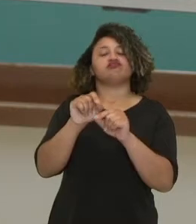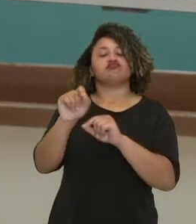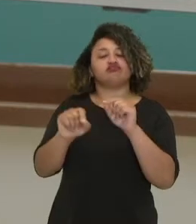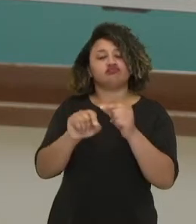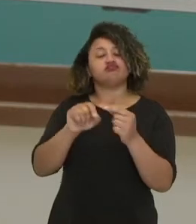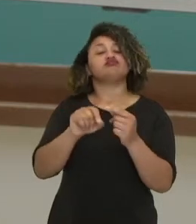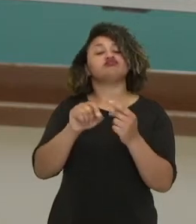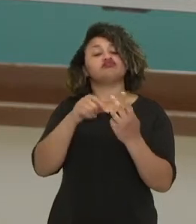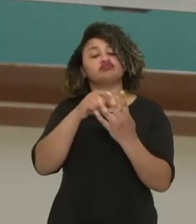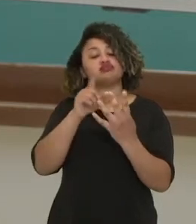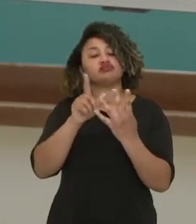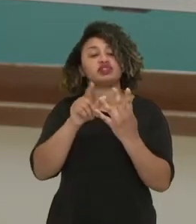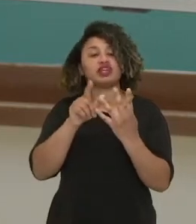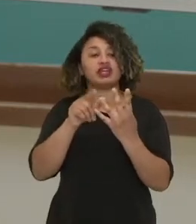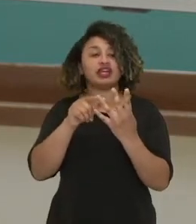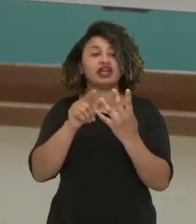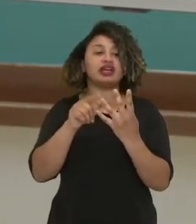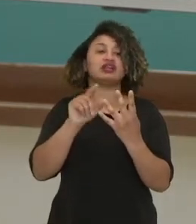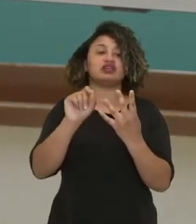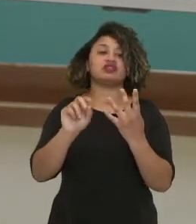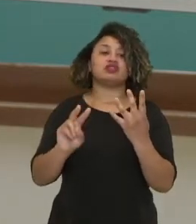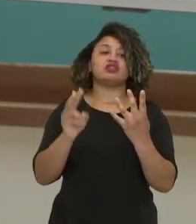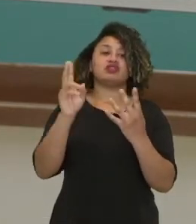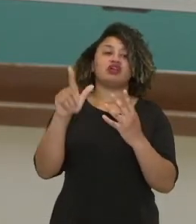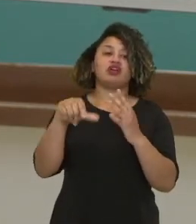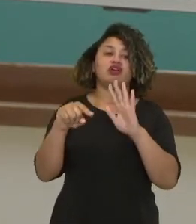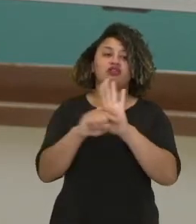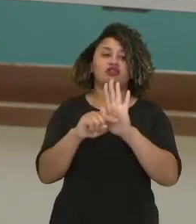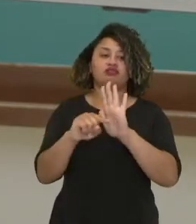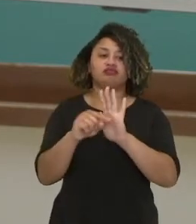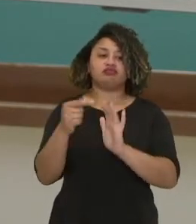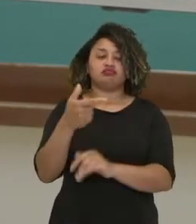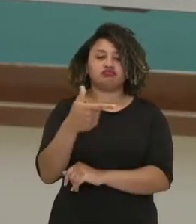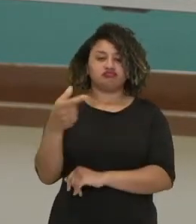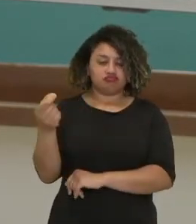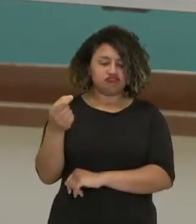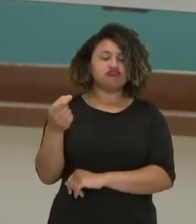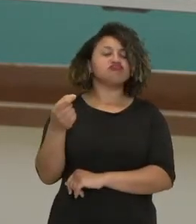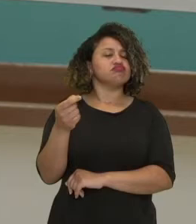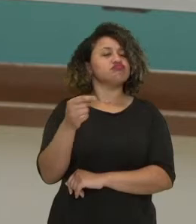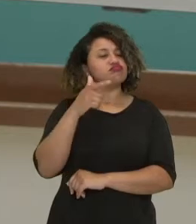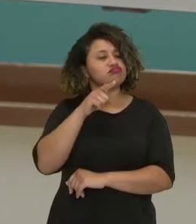A3? A2, mais a razão. Conheço A2? Sim, acabei de encontrar.